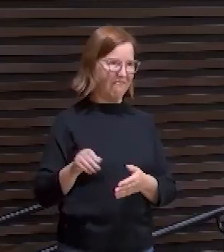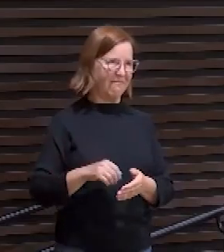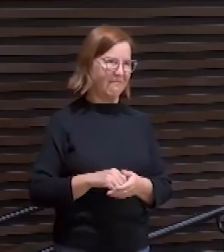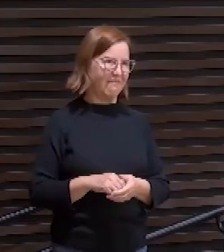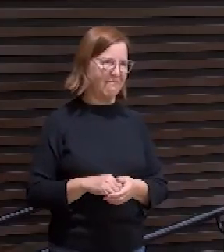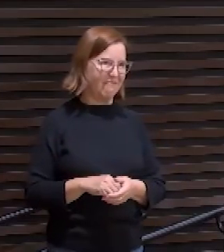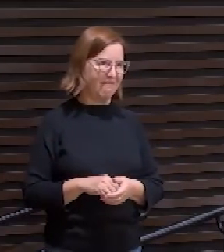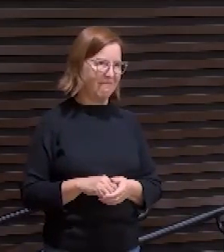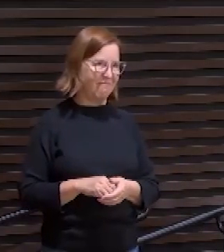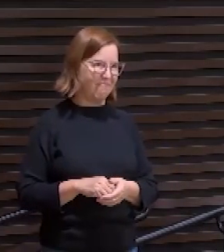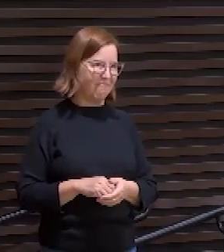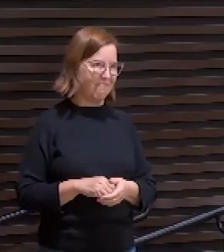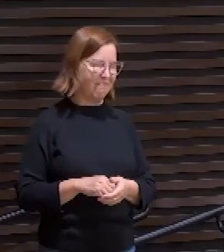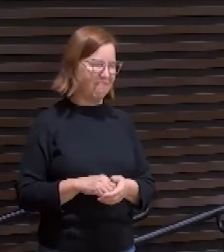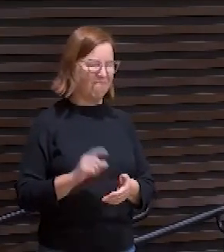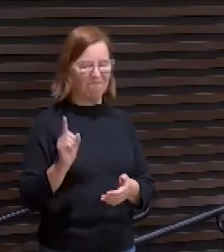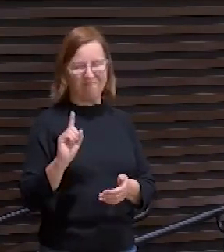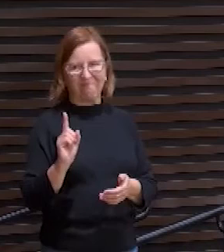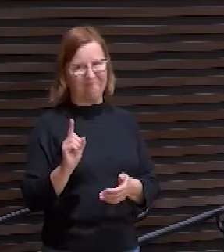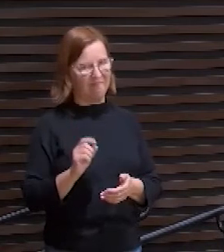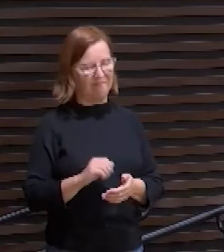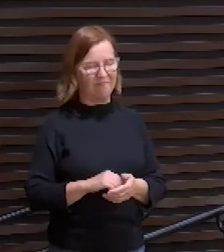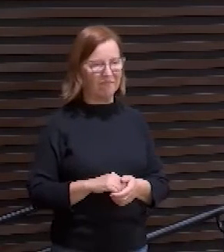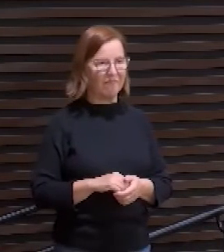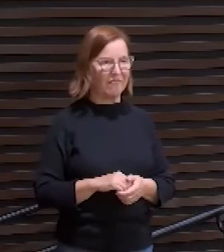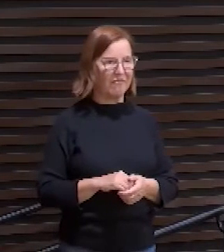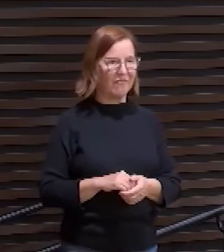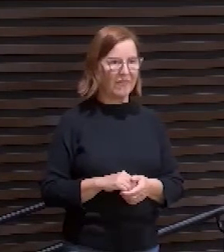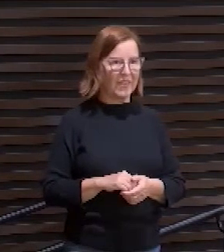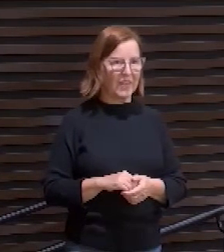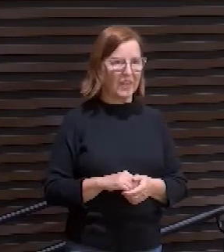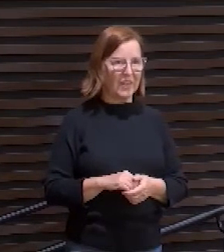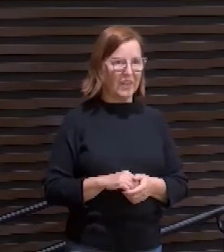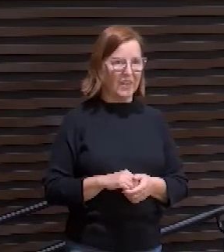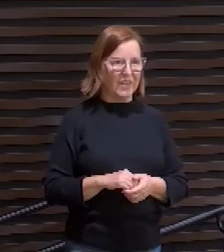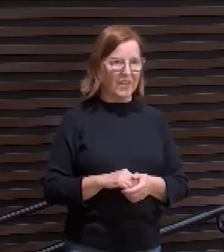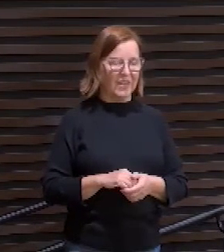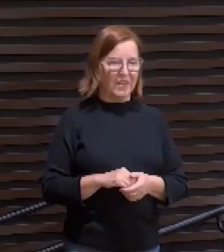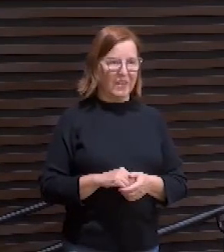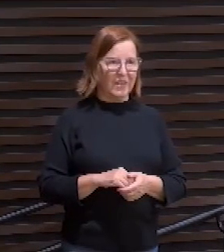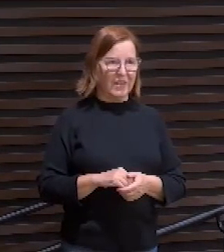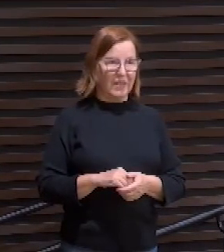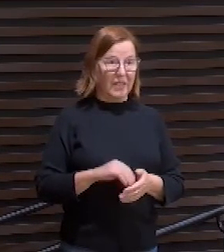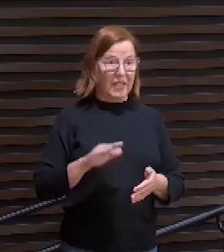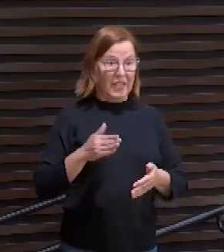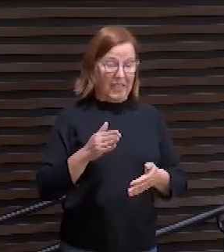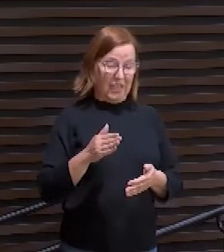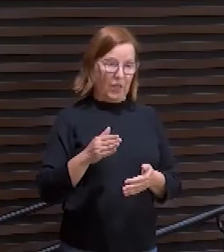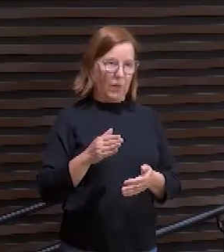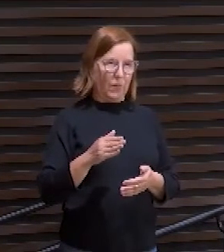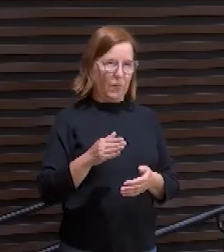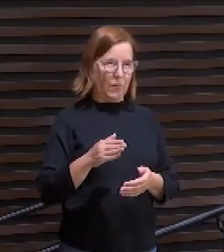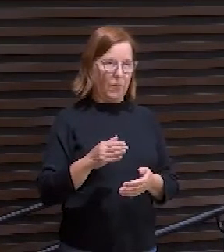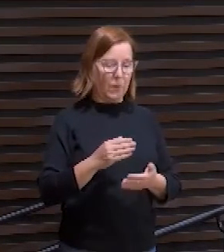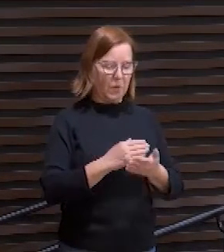Falou, não. Então a gente começa a ler a passagem vendo um homem